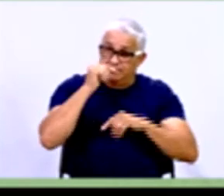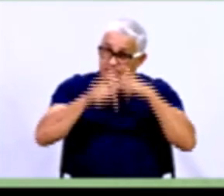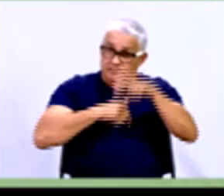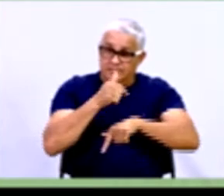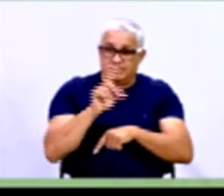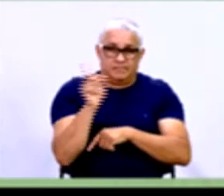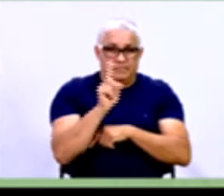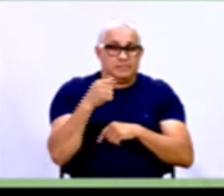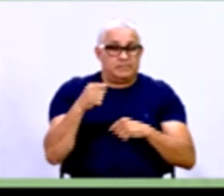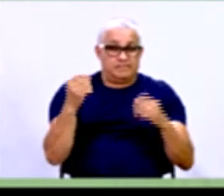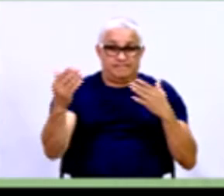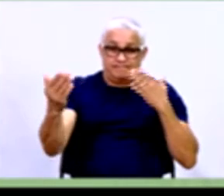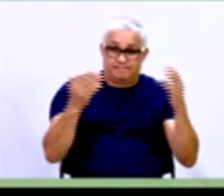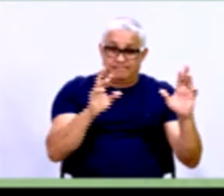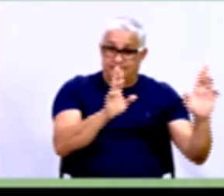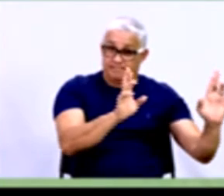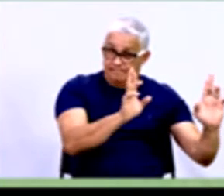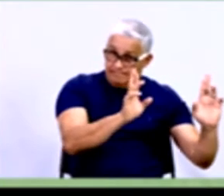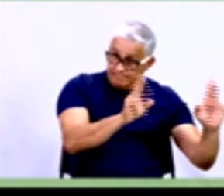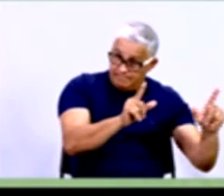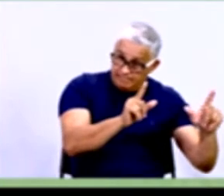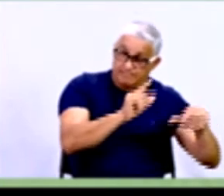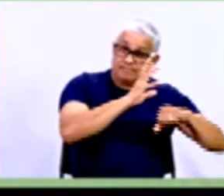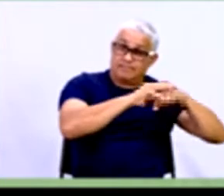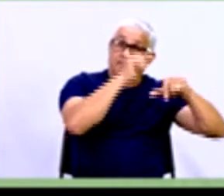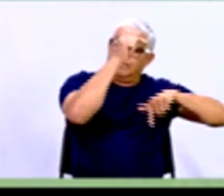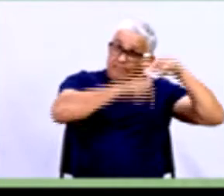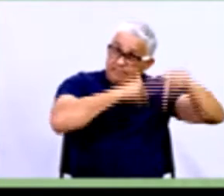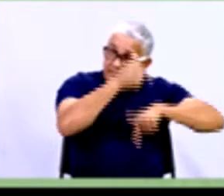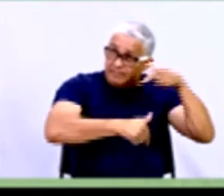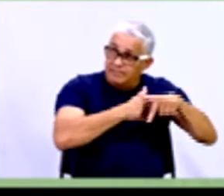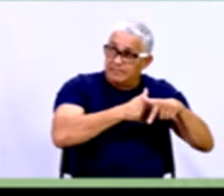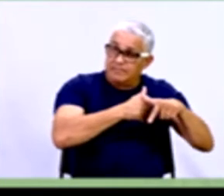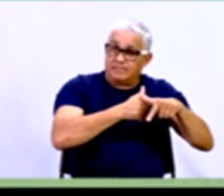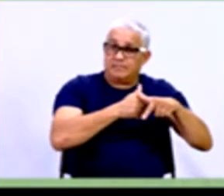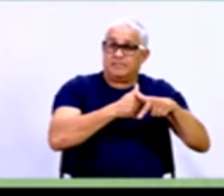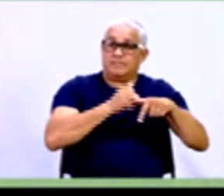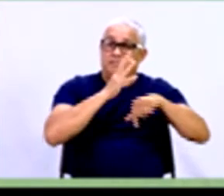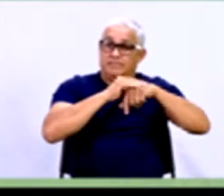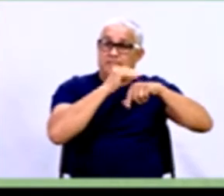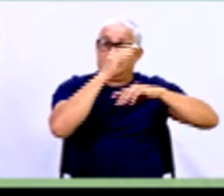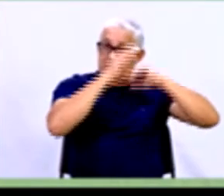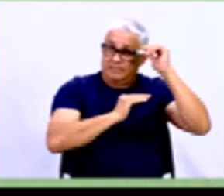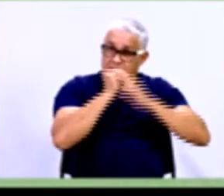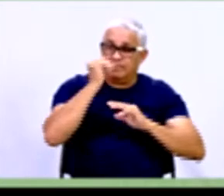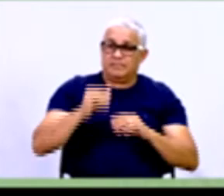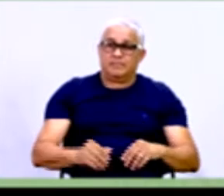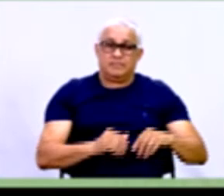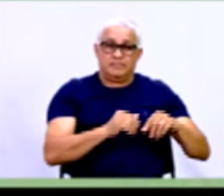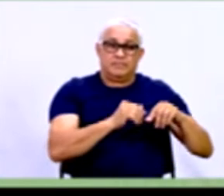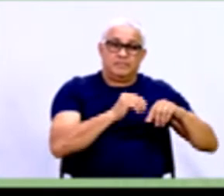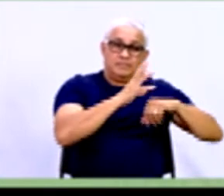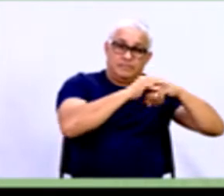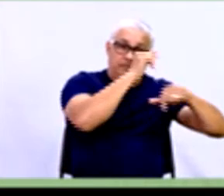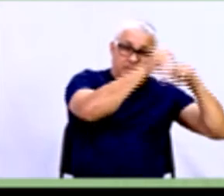temos que analisar, essa diferença da doença de trabalho, da doença profissional. Certo? Professor